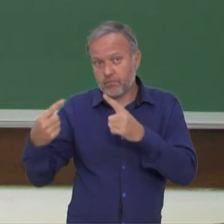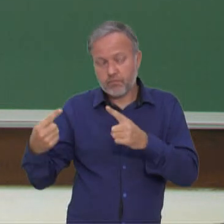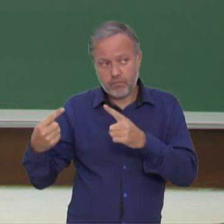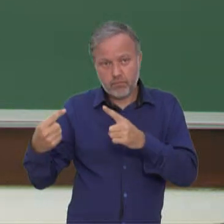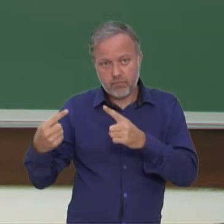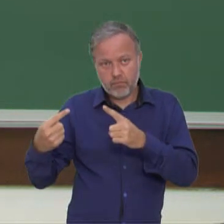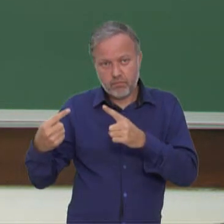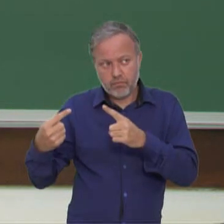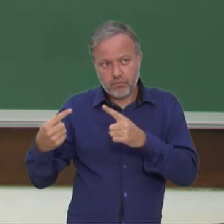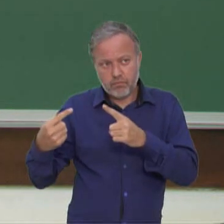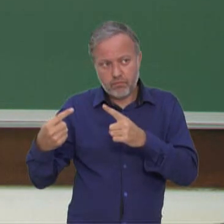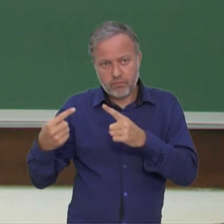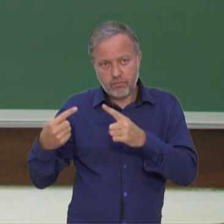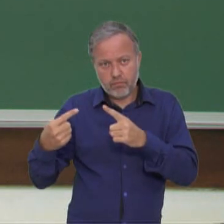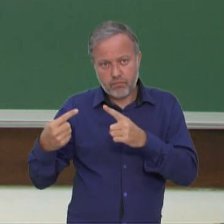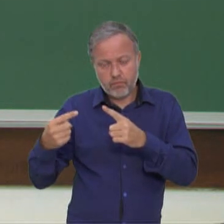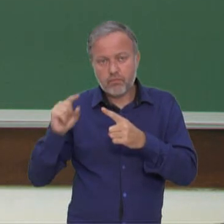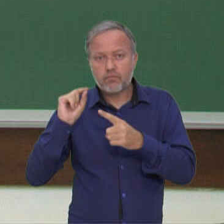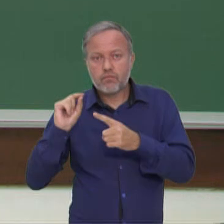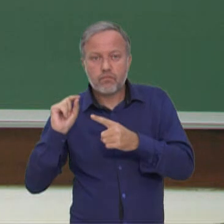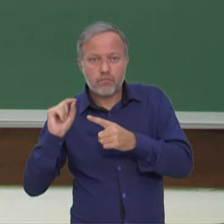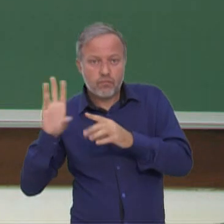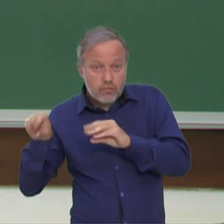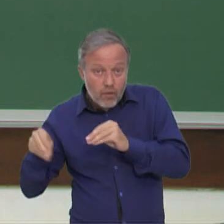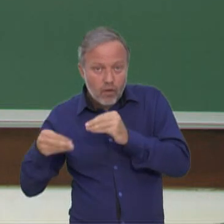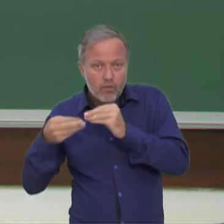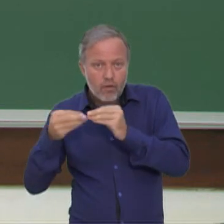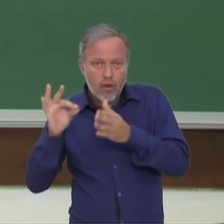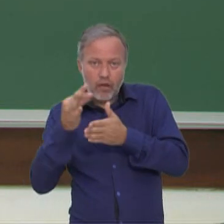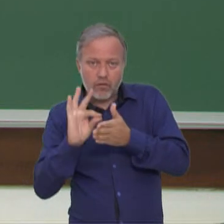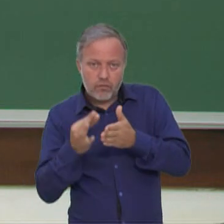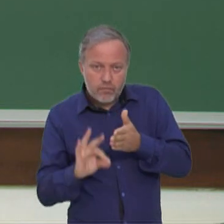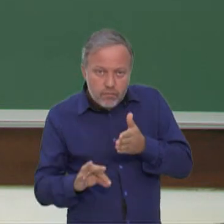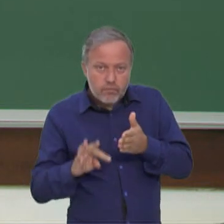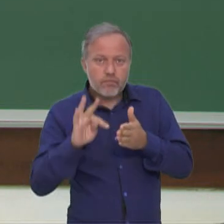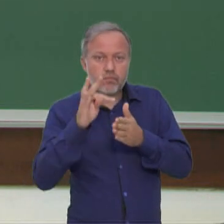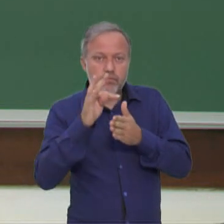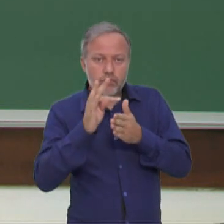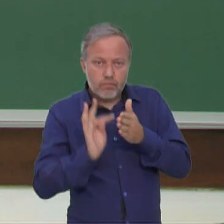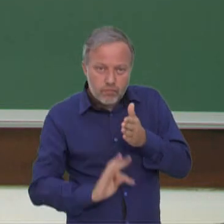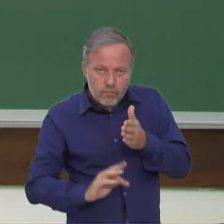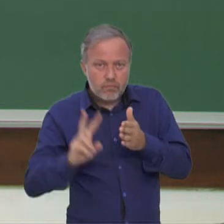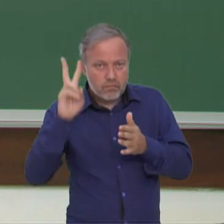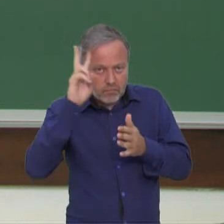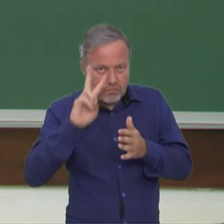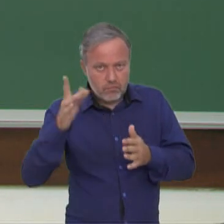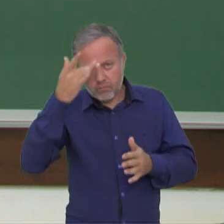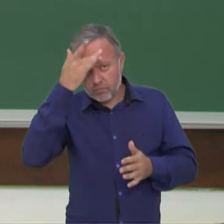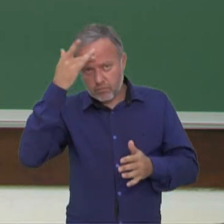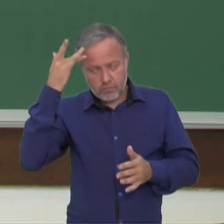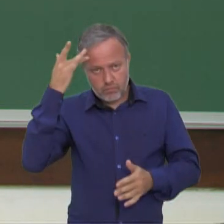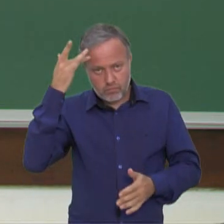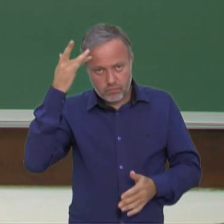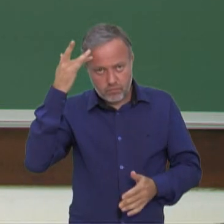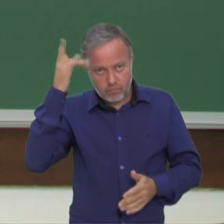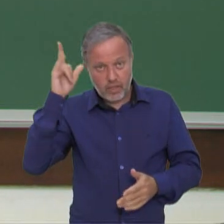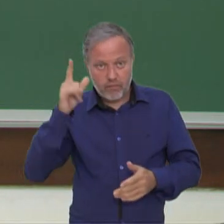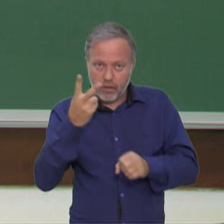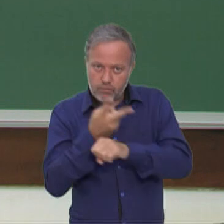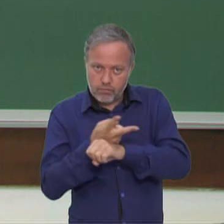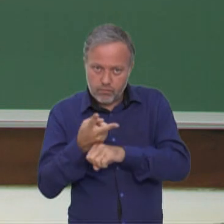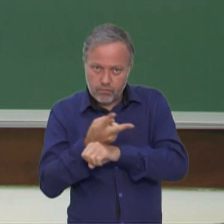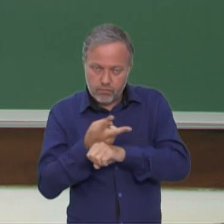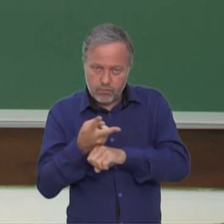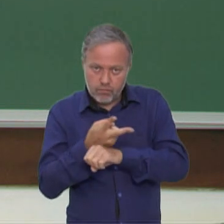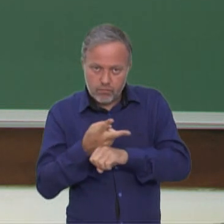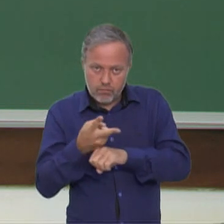Mas geralmente quem se propõe a escrever uma biografia de uma personalidade, de uma pessoa, ela vai procurar os